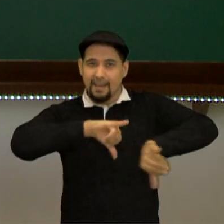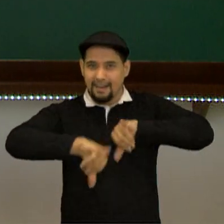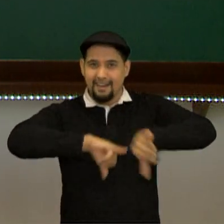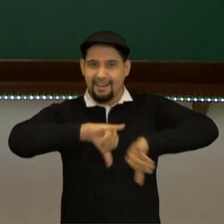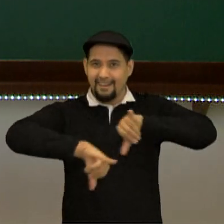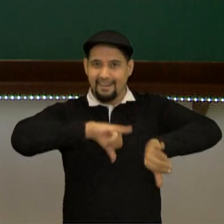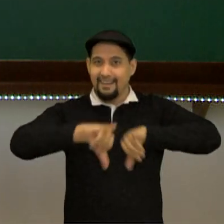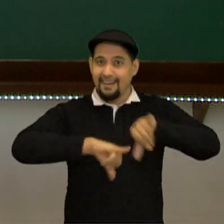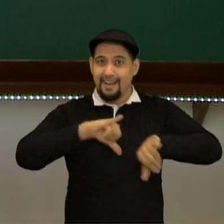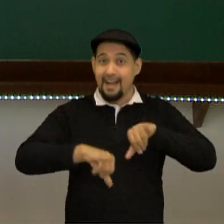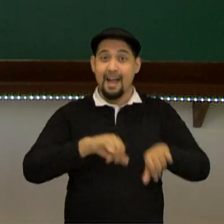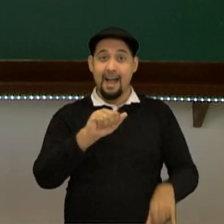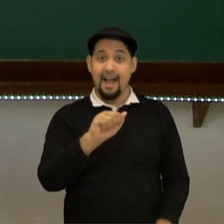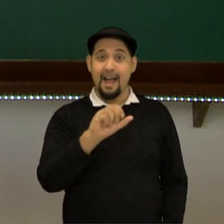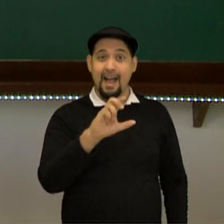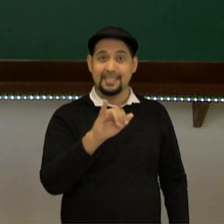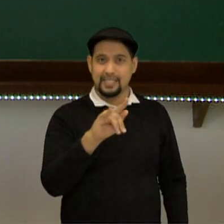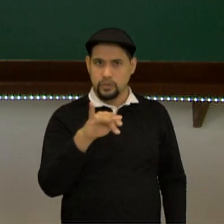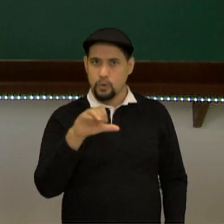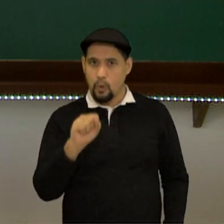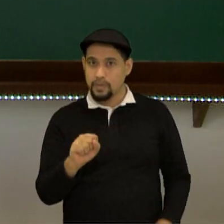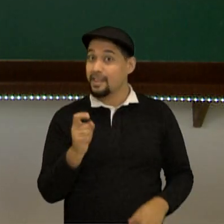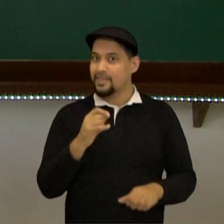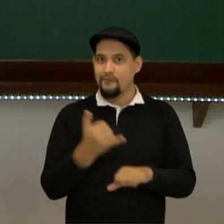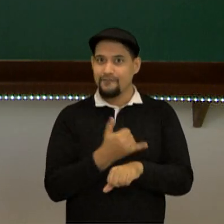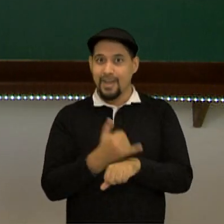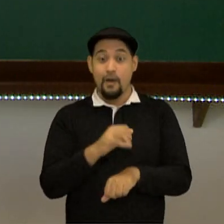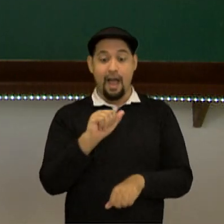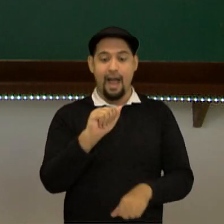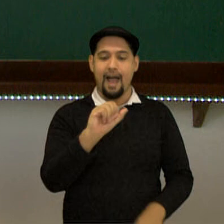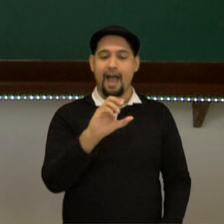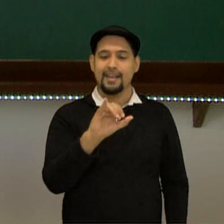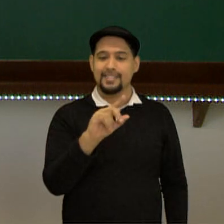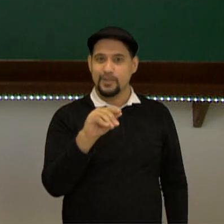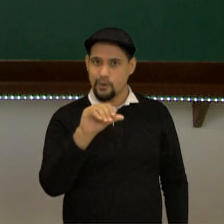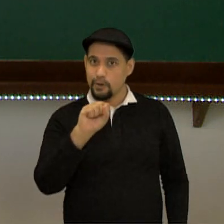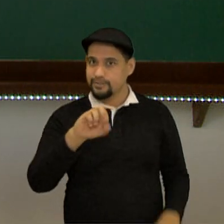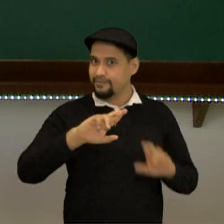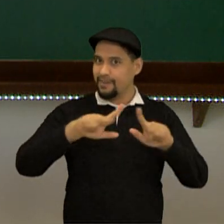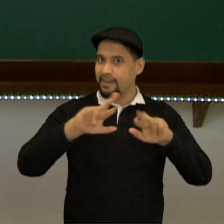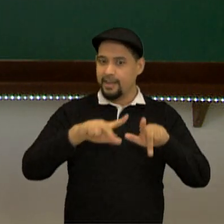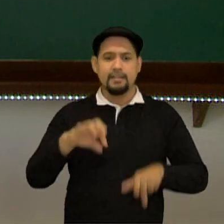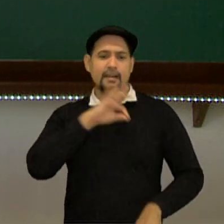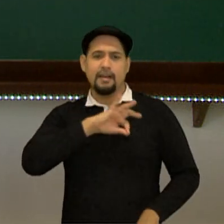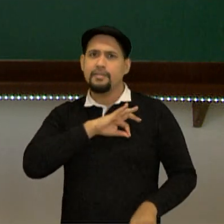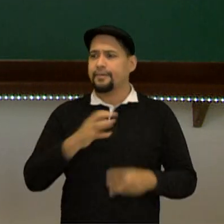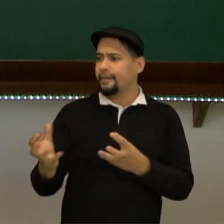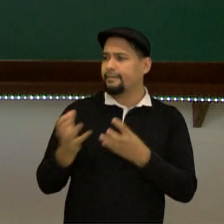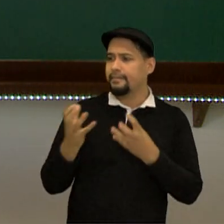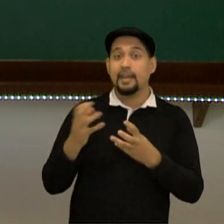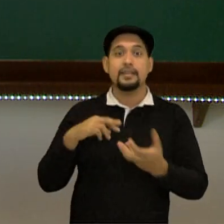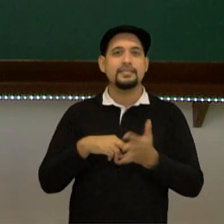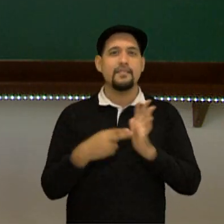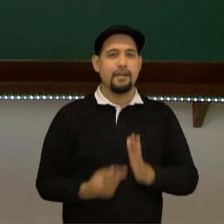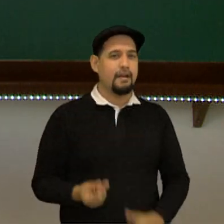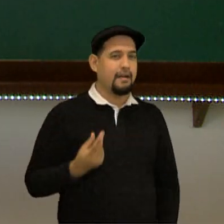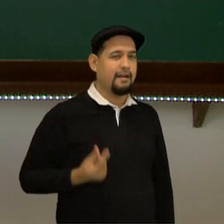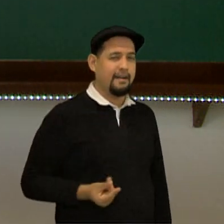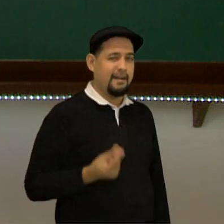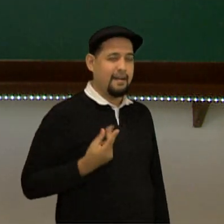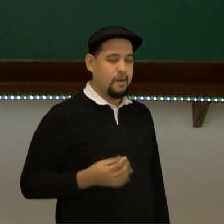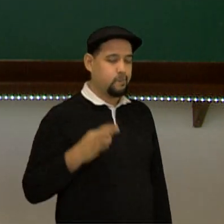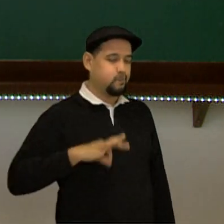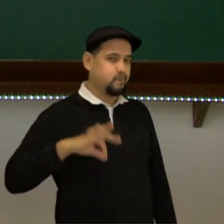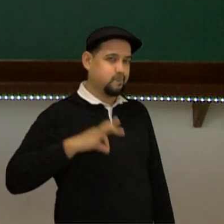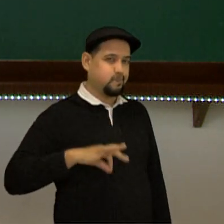certamente estariam vendendo e granjeando, ganhando aquilo que todos nós queremos, que é money,